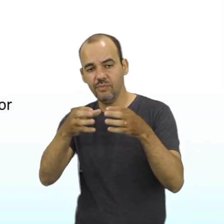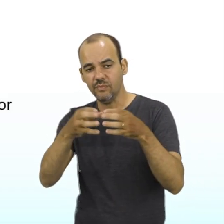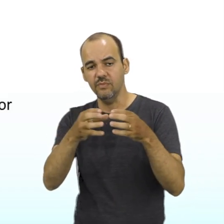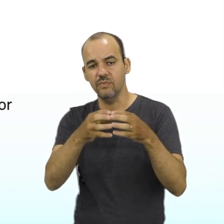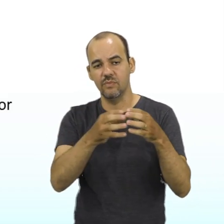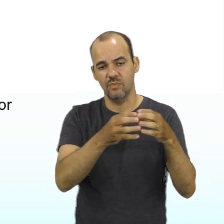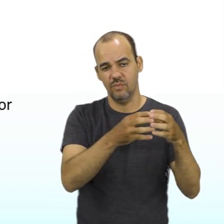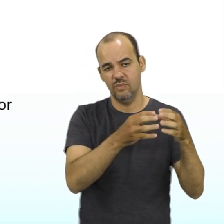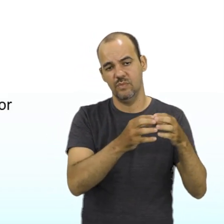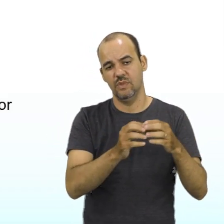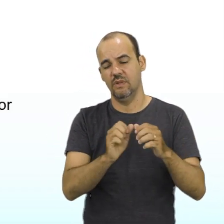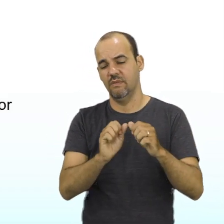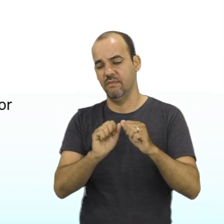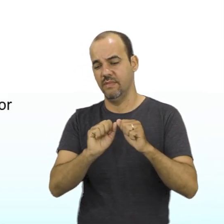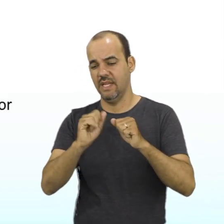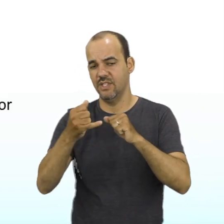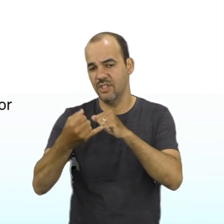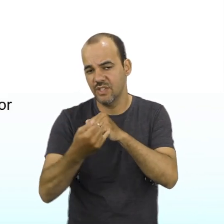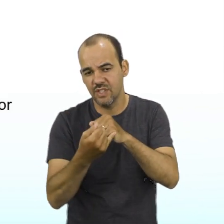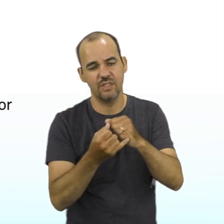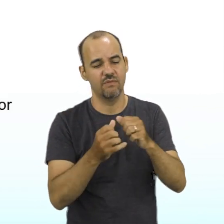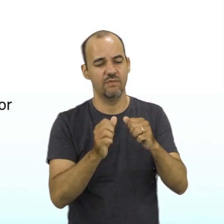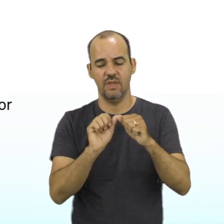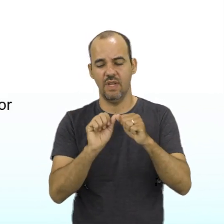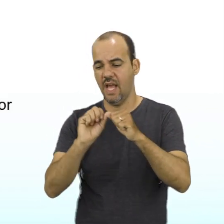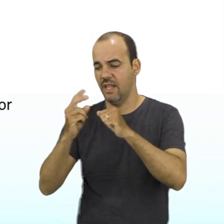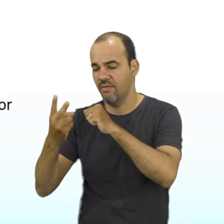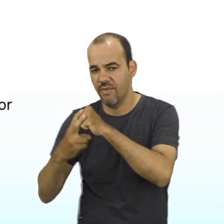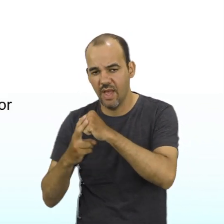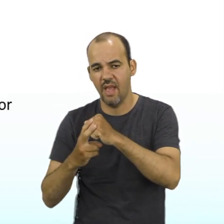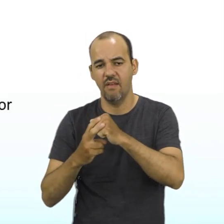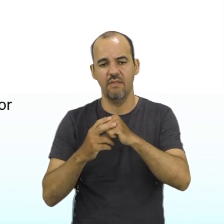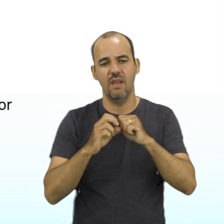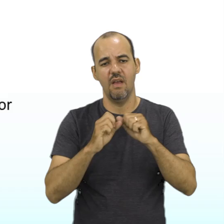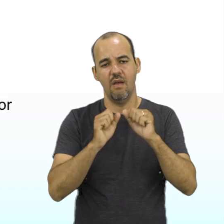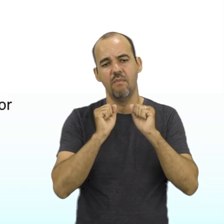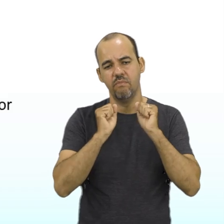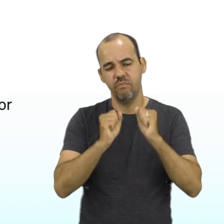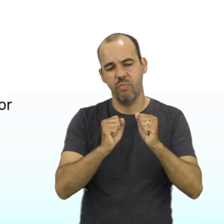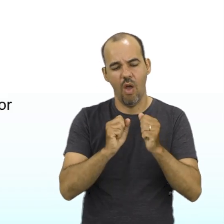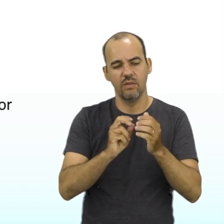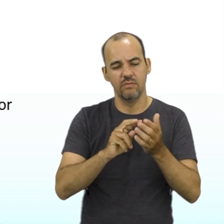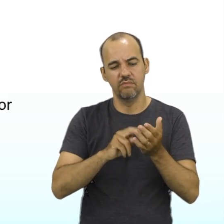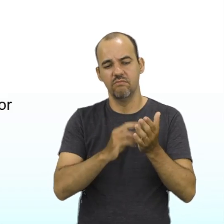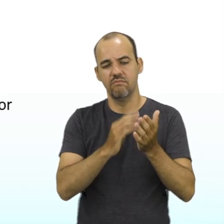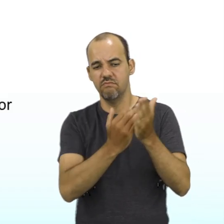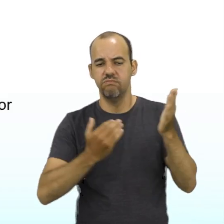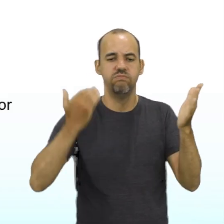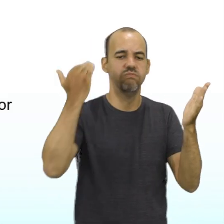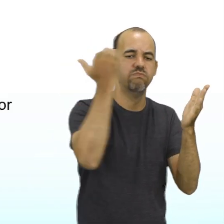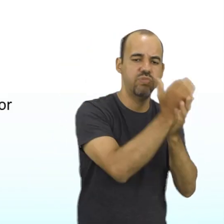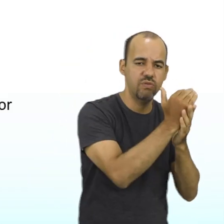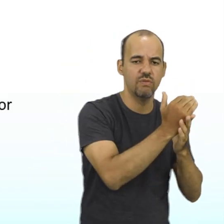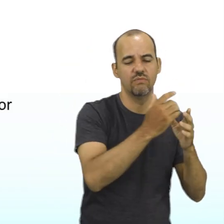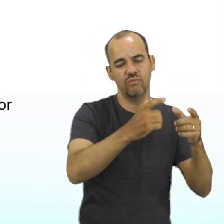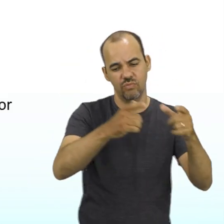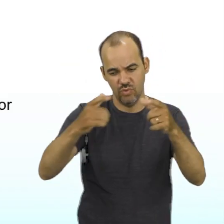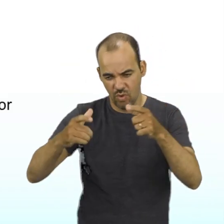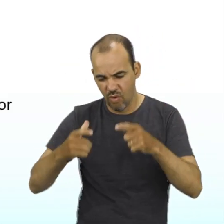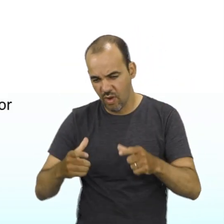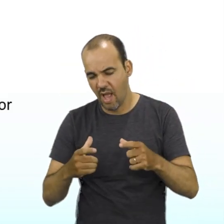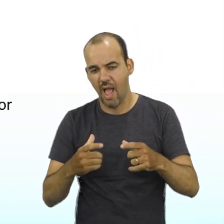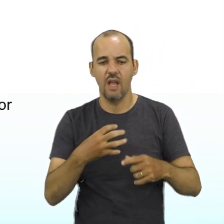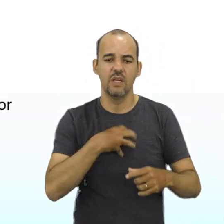adjetivos e os outros advérbios, e eles podem indicar afirmação, intensidade, dúvida, lugar, modo,